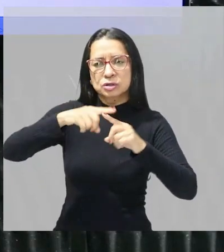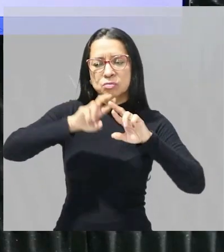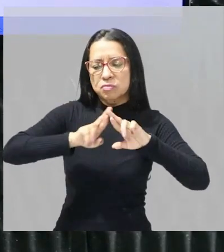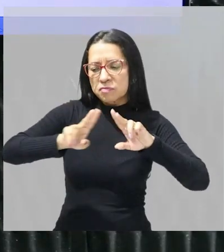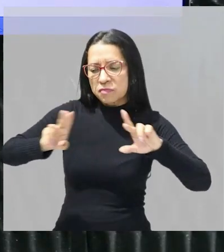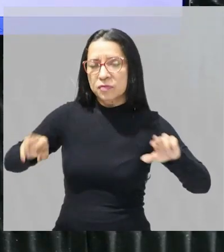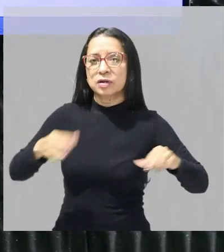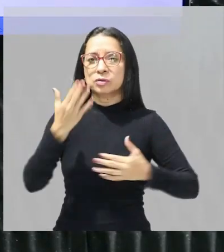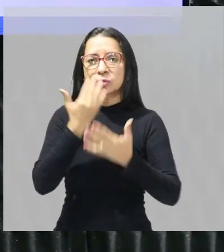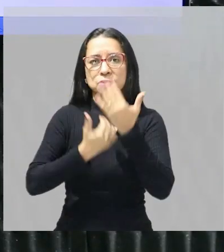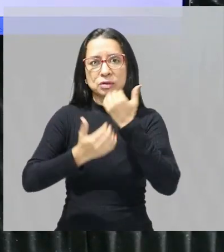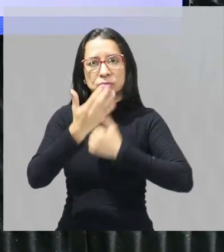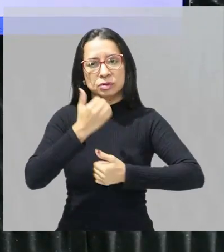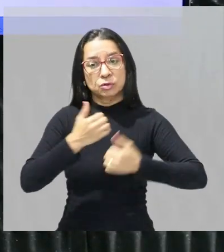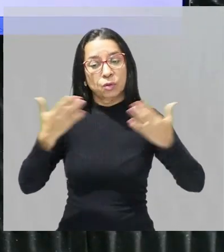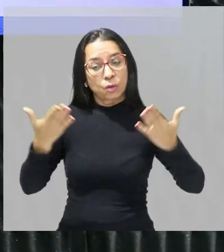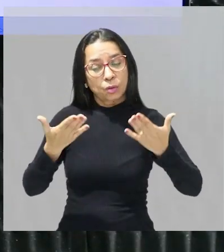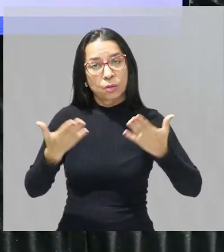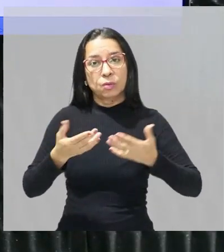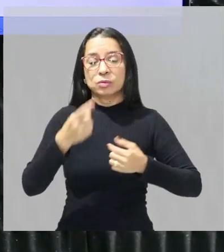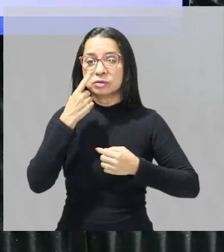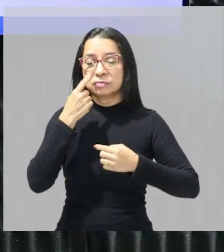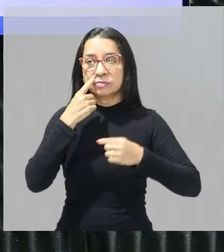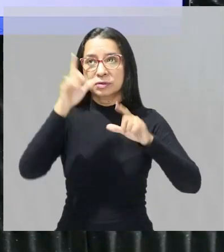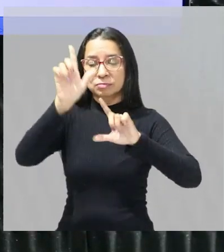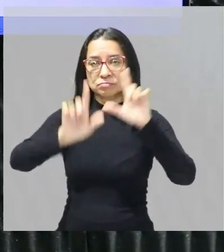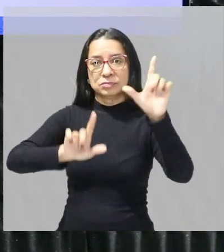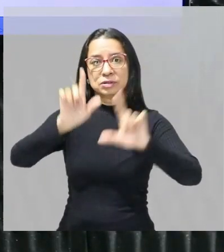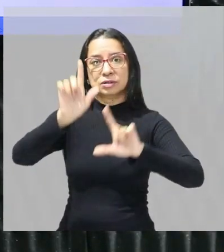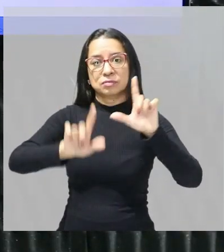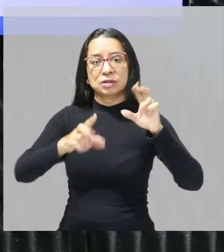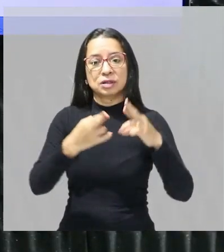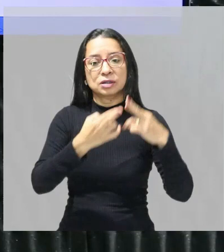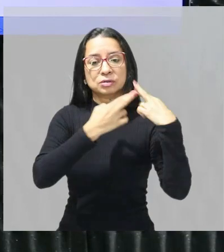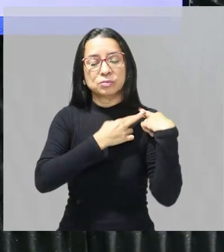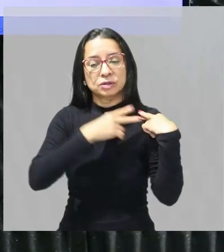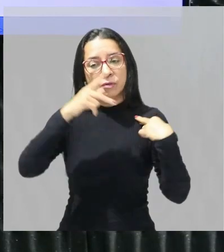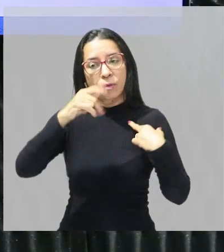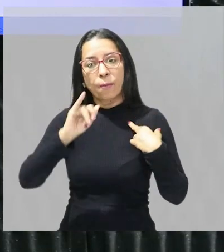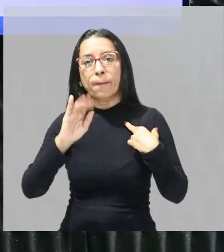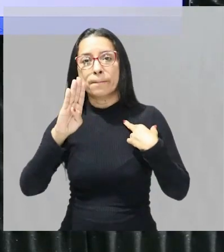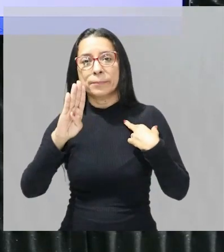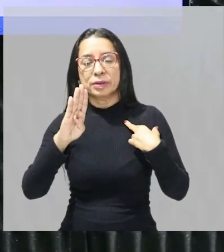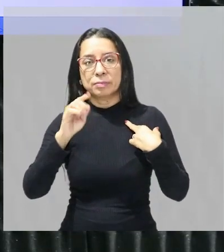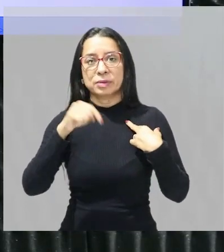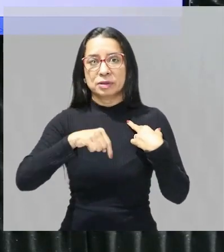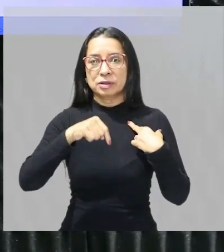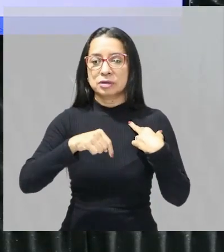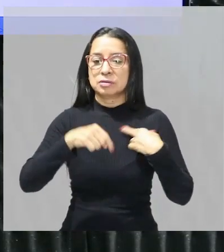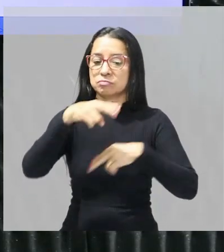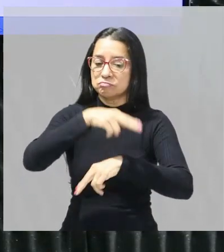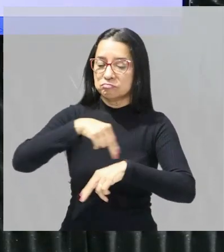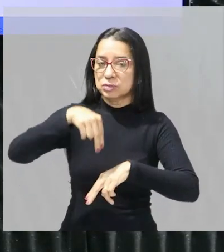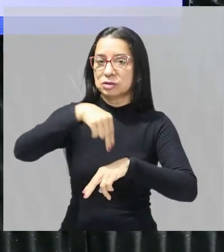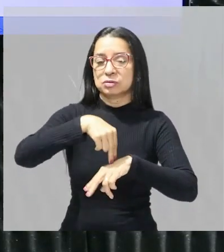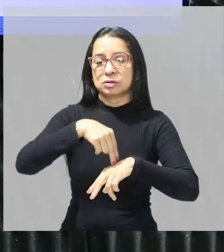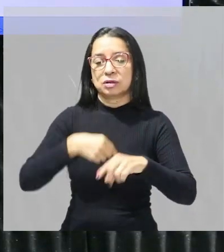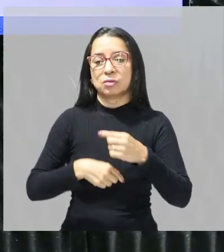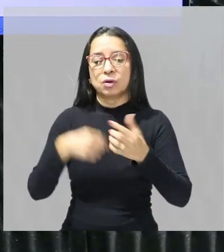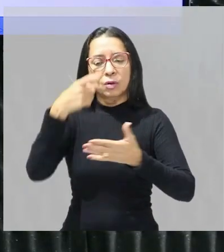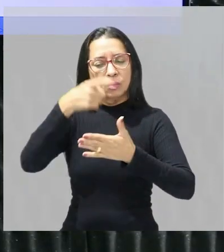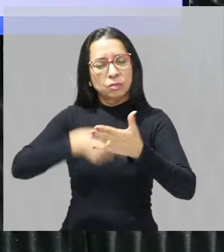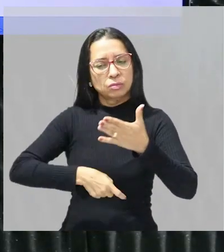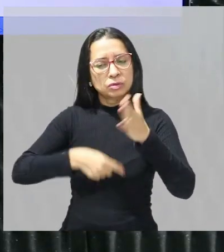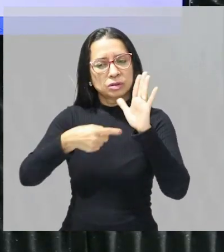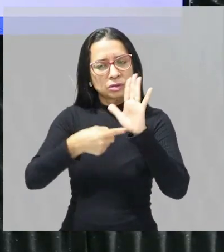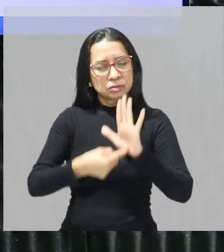olha na televisão, o setor agropecuário ele é responsável por grande parte do PIB nacional, o nosso produto interno bruto. Então, o texto ele te